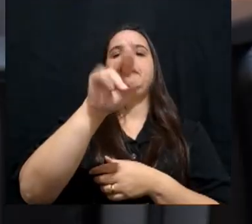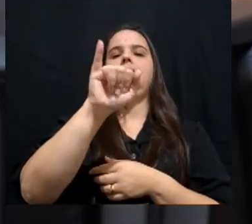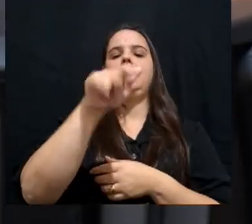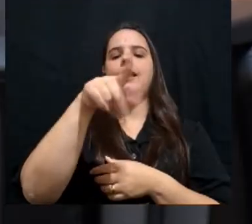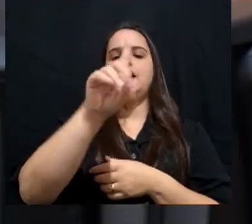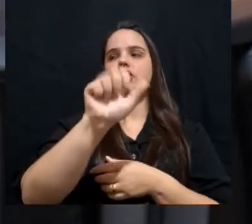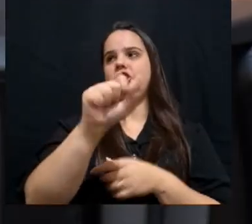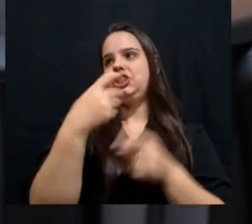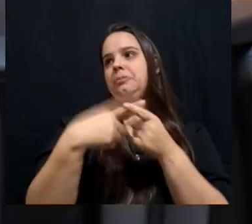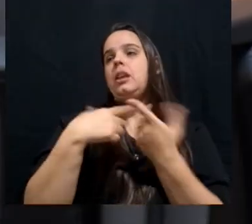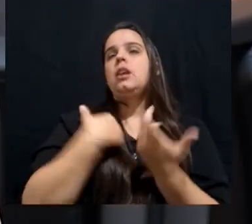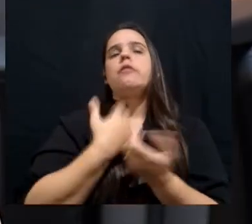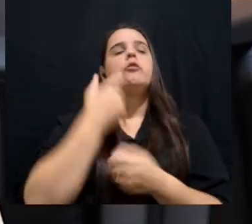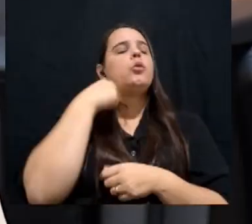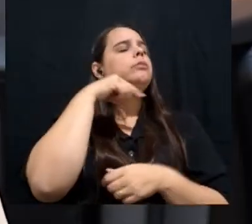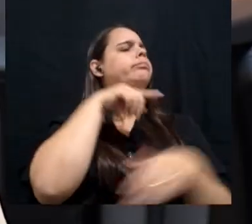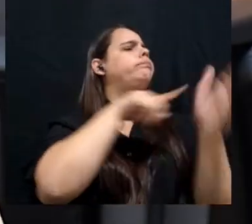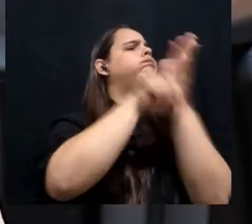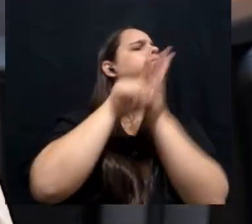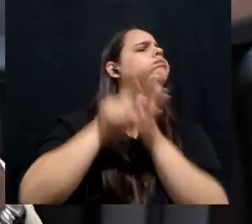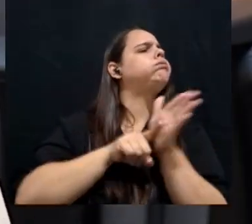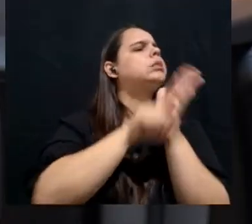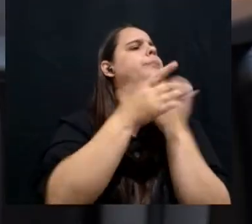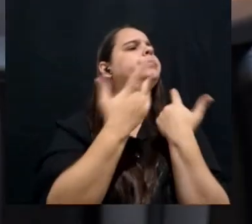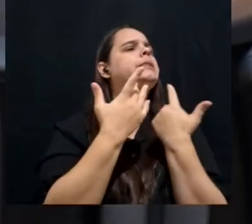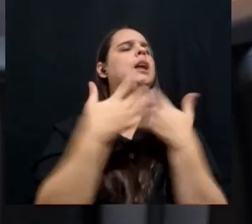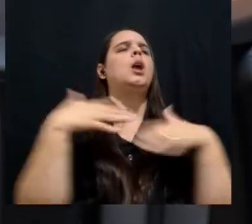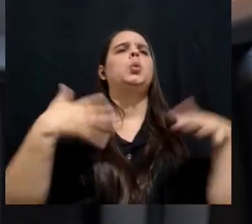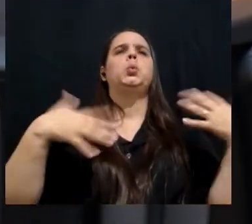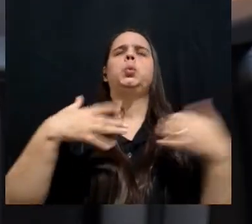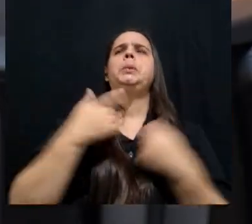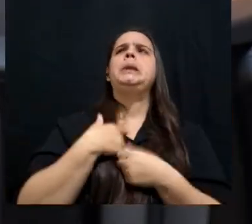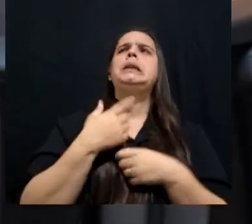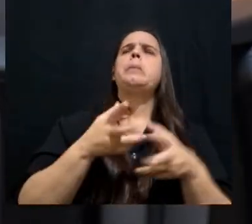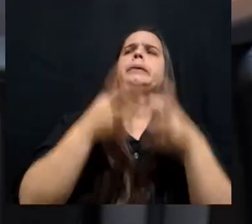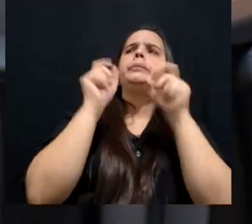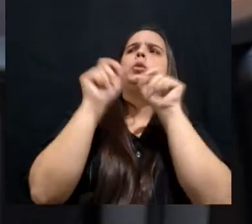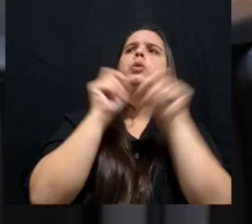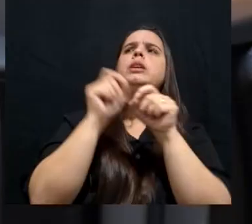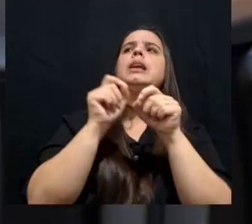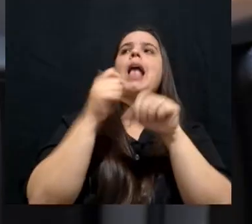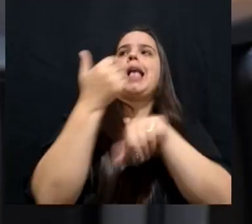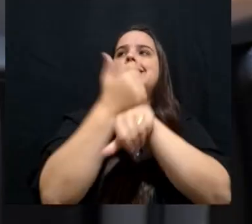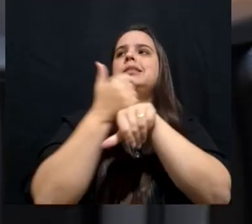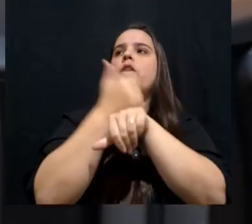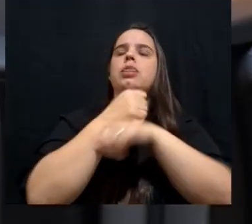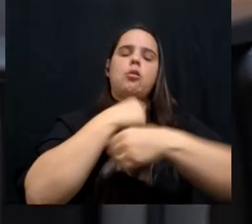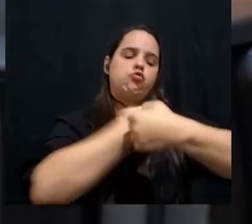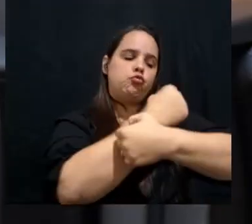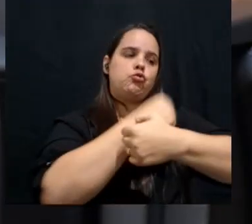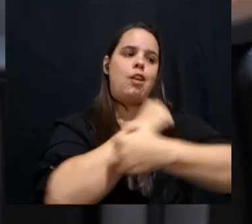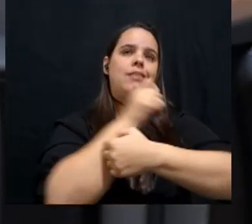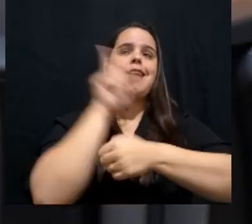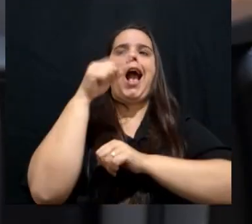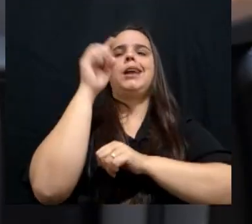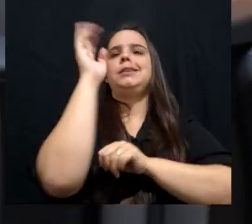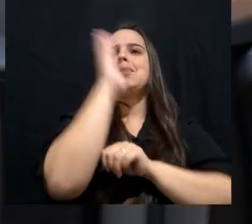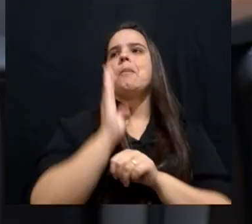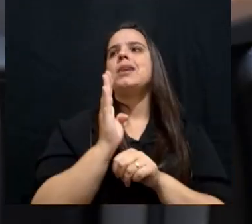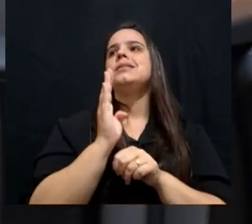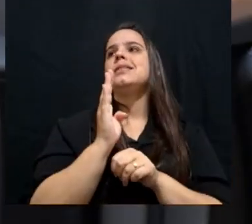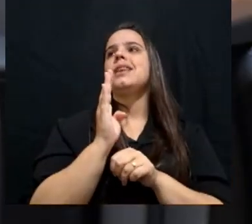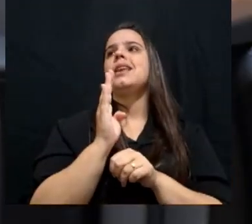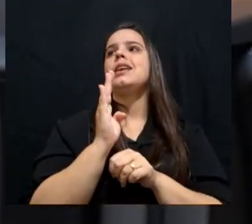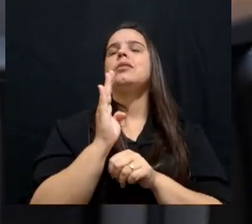entender, e eu vi que a profissão ainda ela não é regulamentada no Brasil, essa categoria. Assim impede elas de avançar.